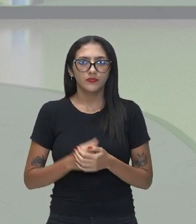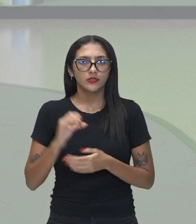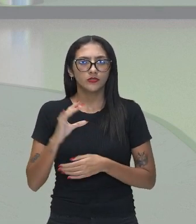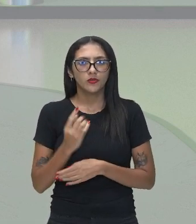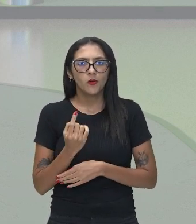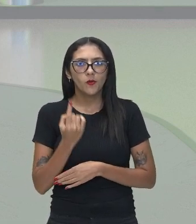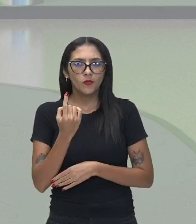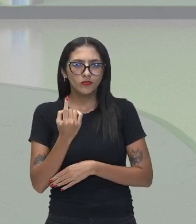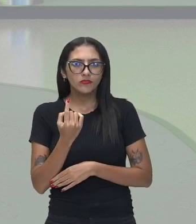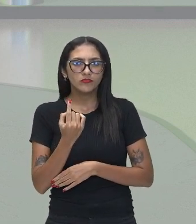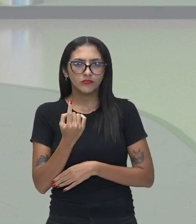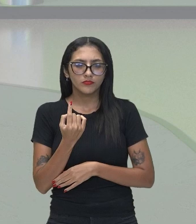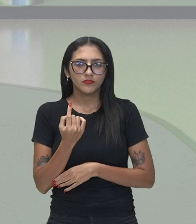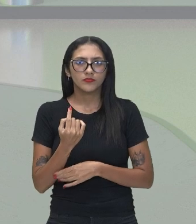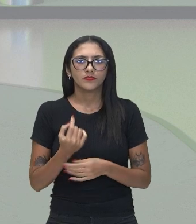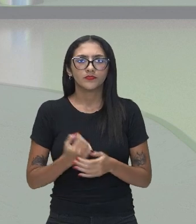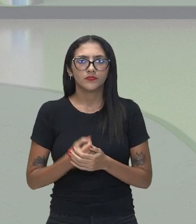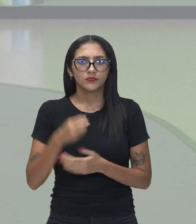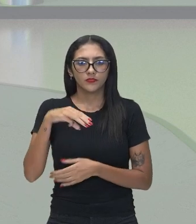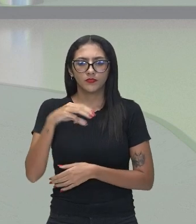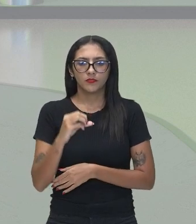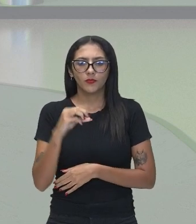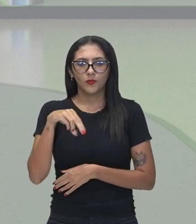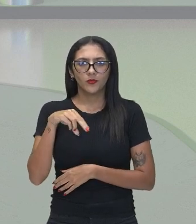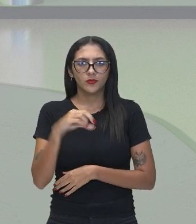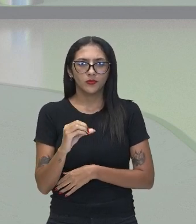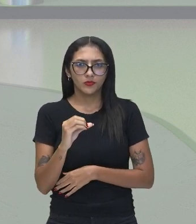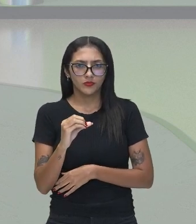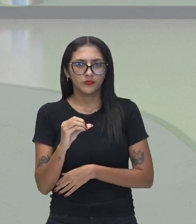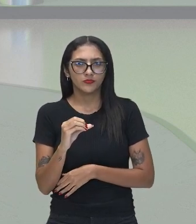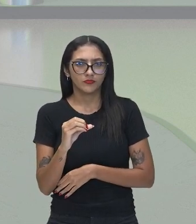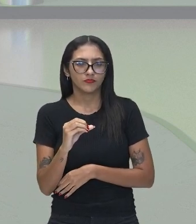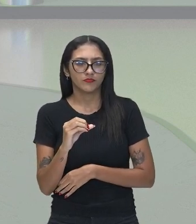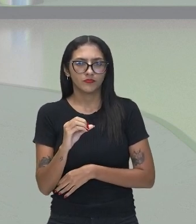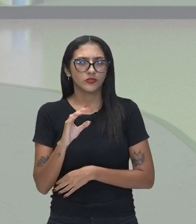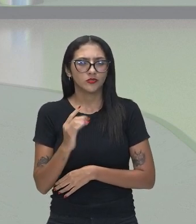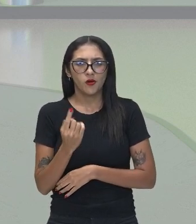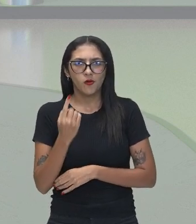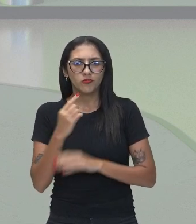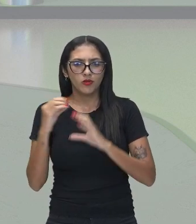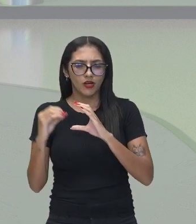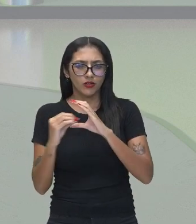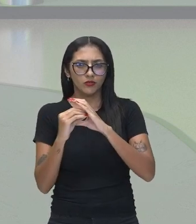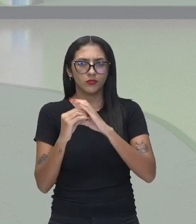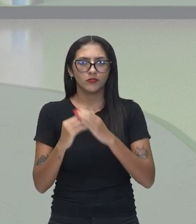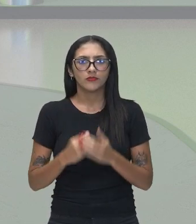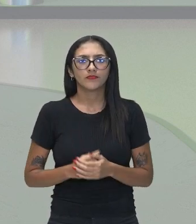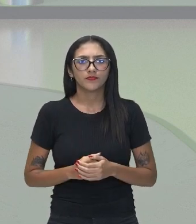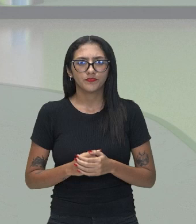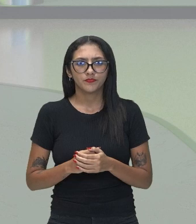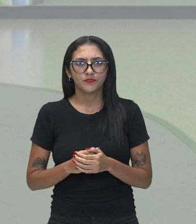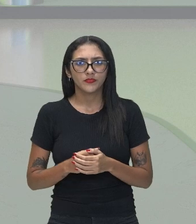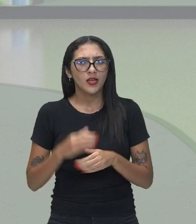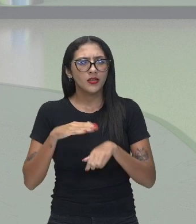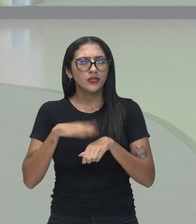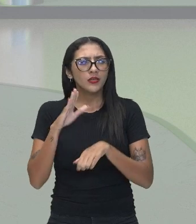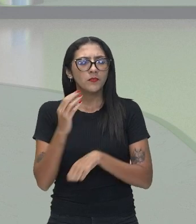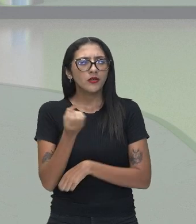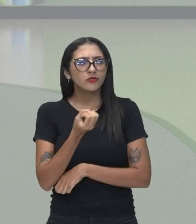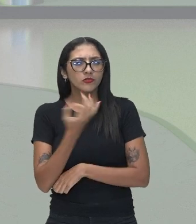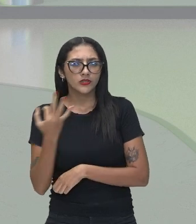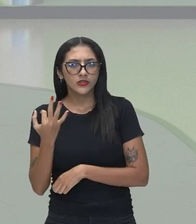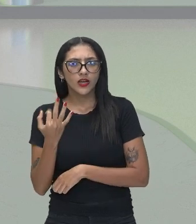observem aqui, ela é mononuclear, só tem um núcleo aromático. Quando ela tem mais de um núcleo aromático, ela vai